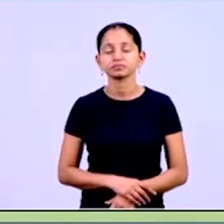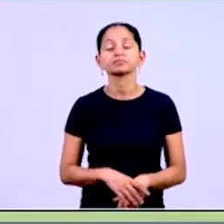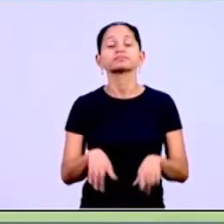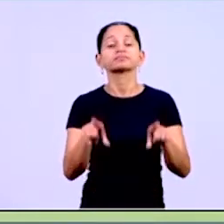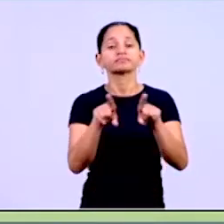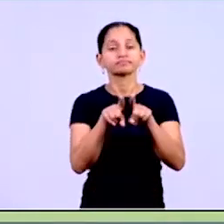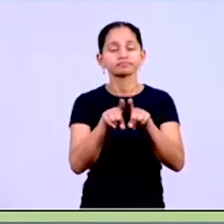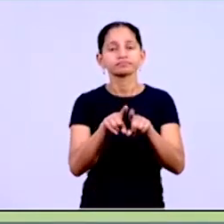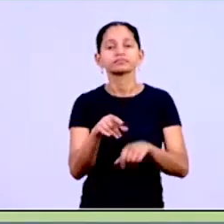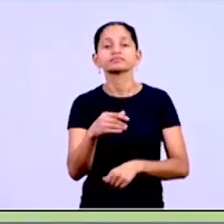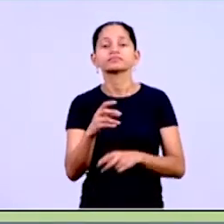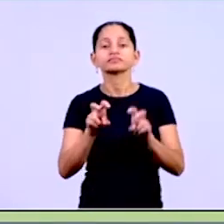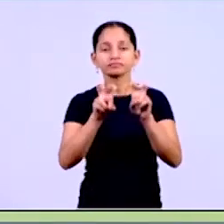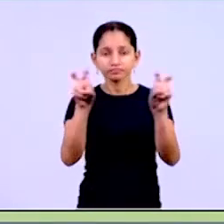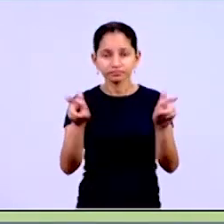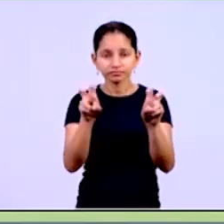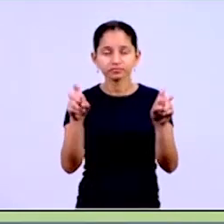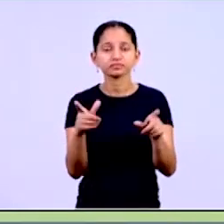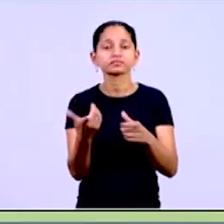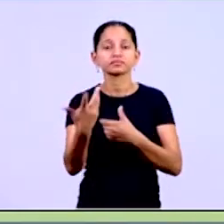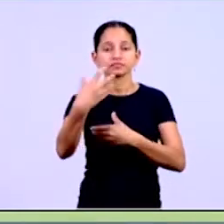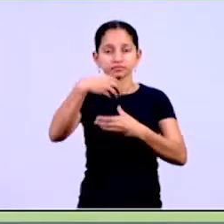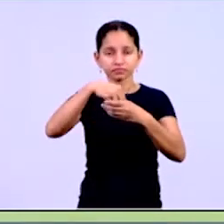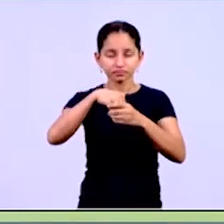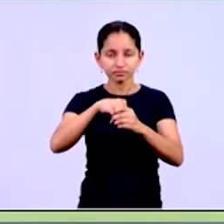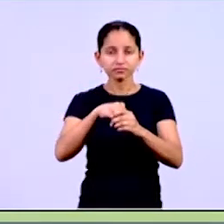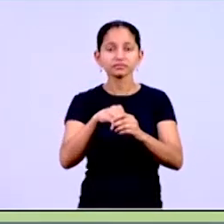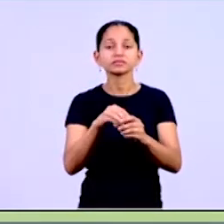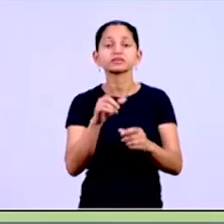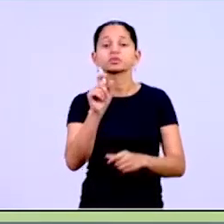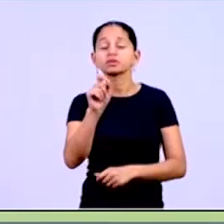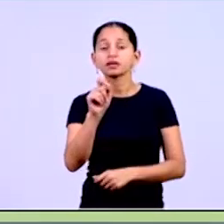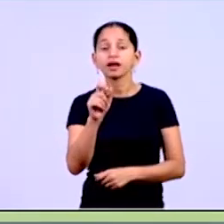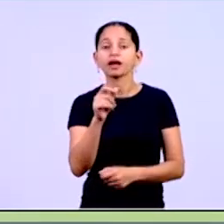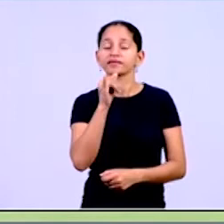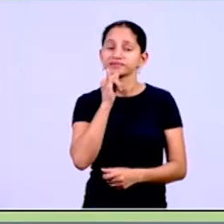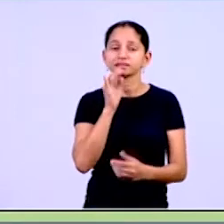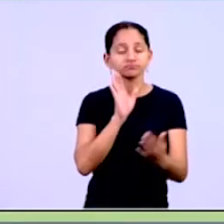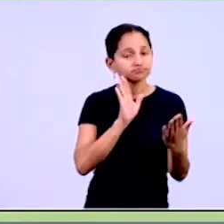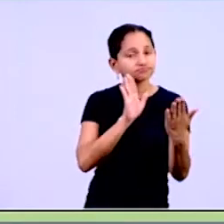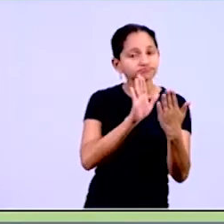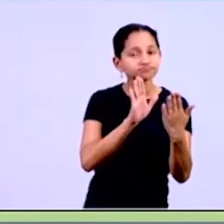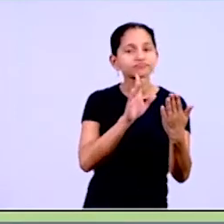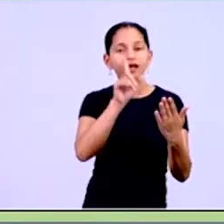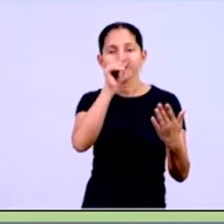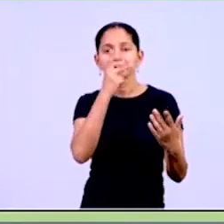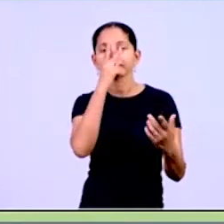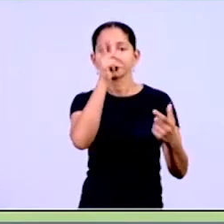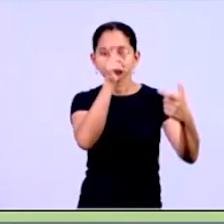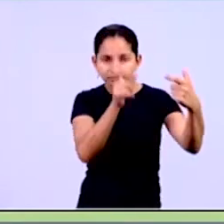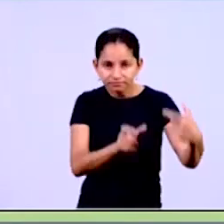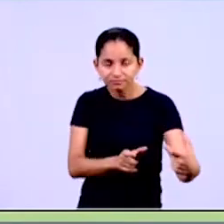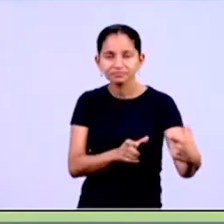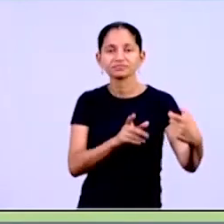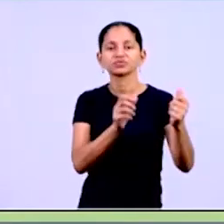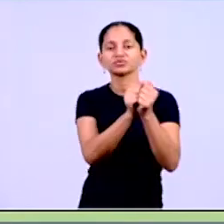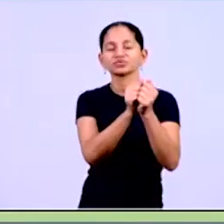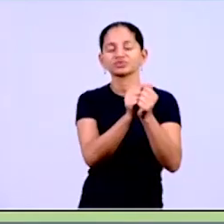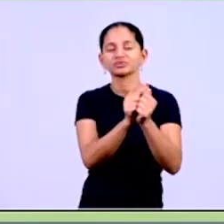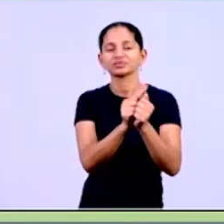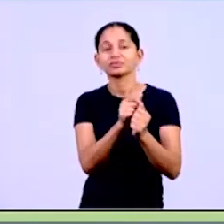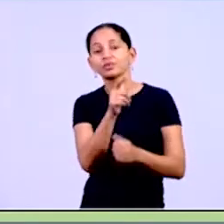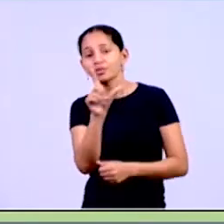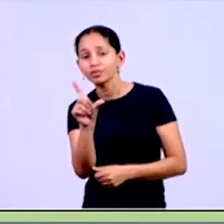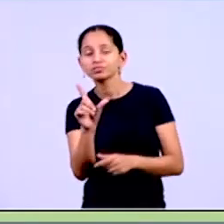Os computadores têm tipos, né? Nós temos redes ponto a ponto, cliente-servidor e redes de computadores distribuídos.